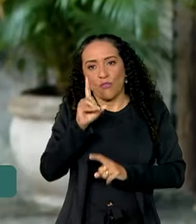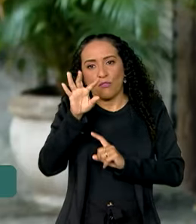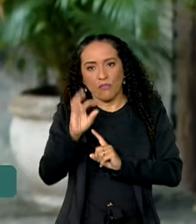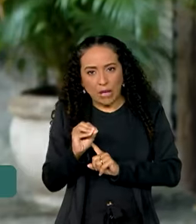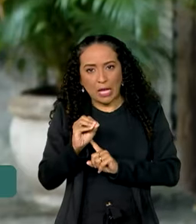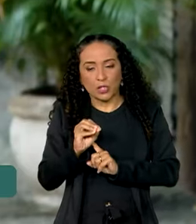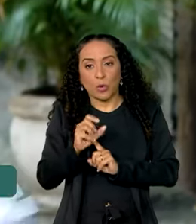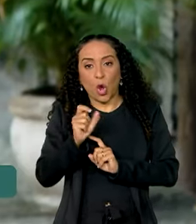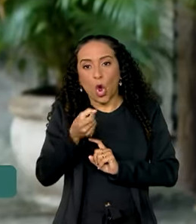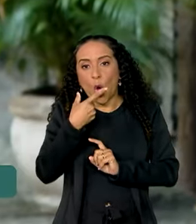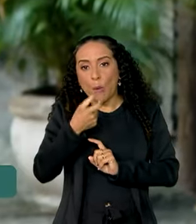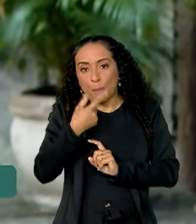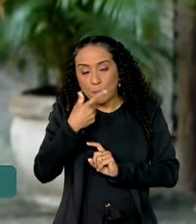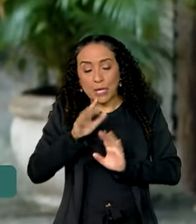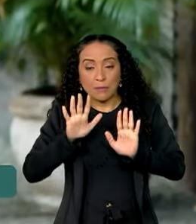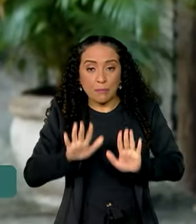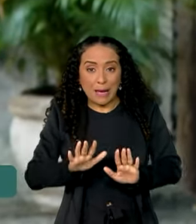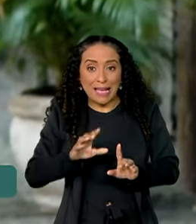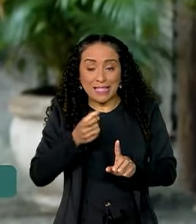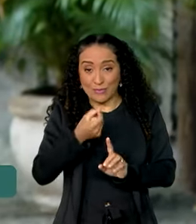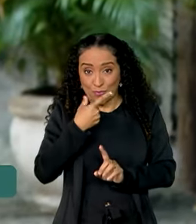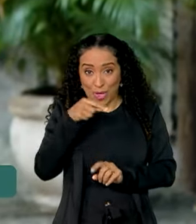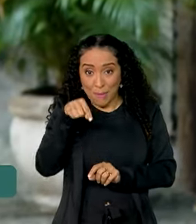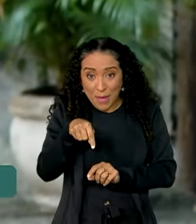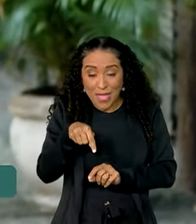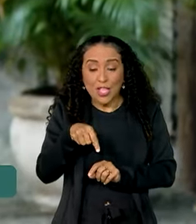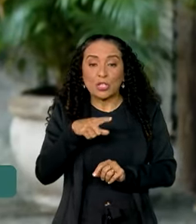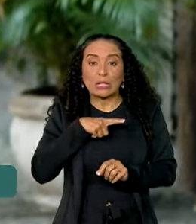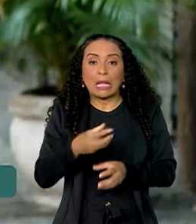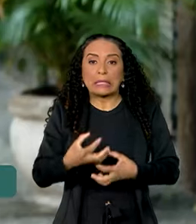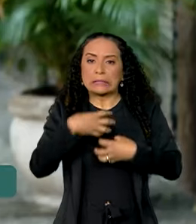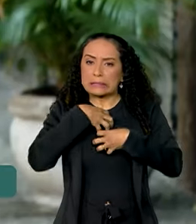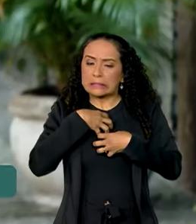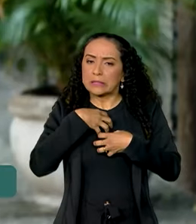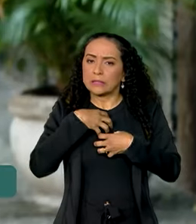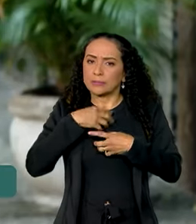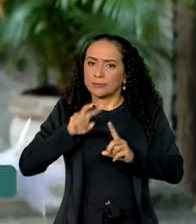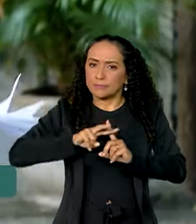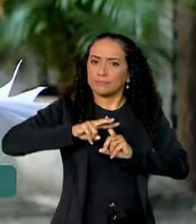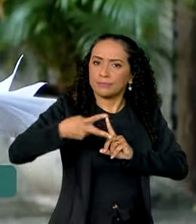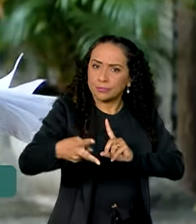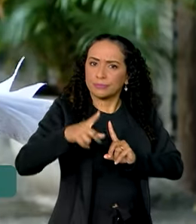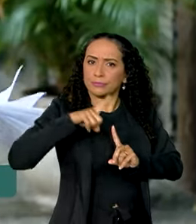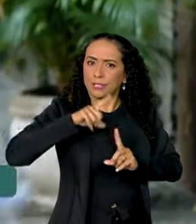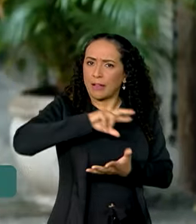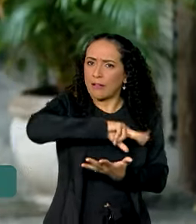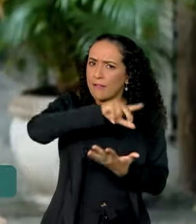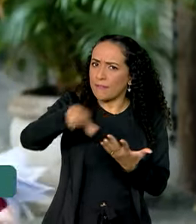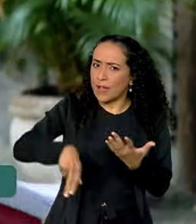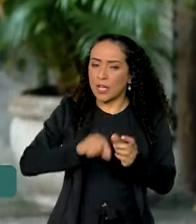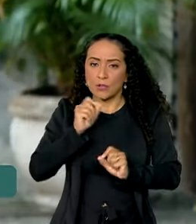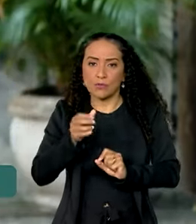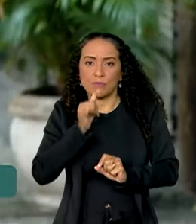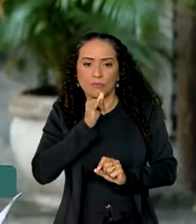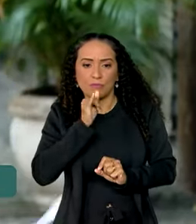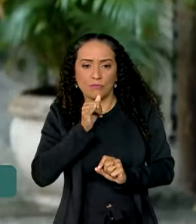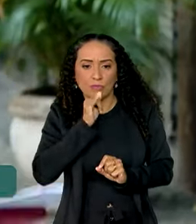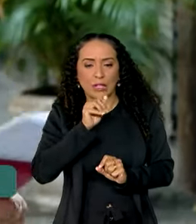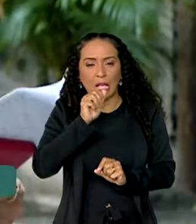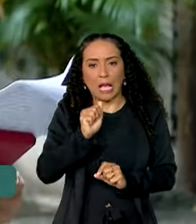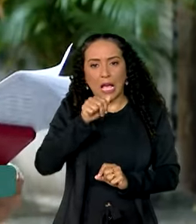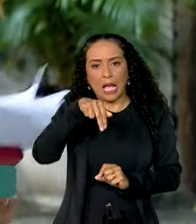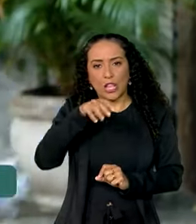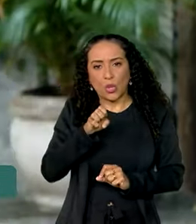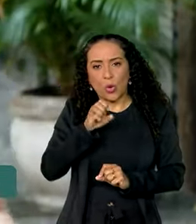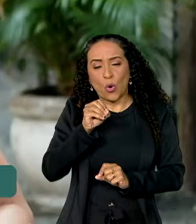em comprimido só que esse medicamento ele traz algumas reações adversas como por exemplo anorexia